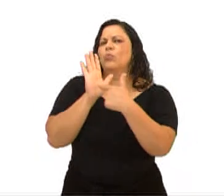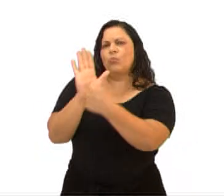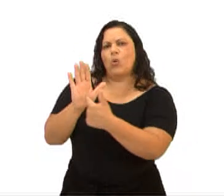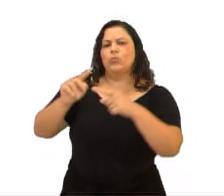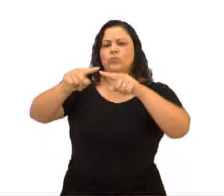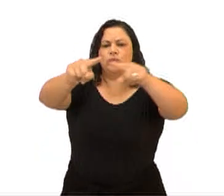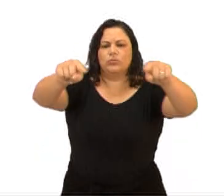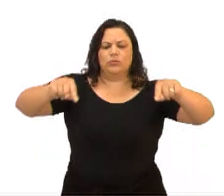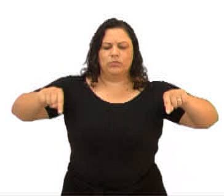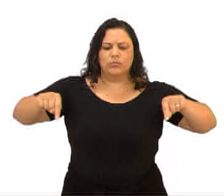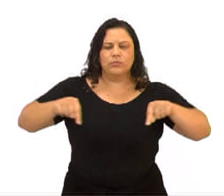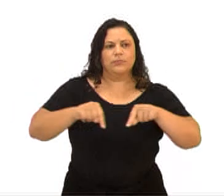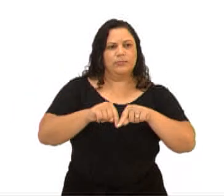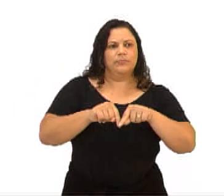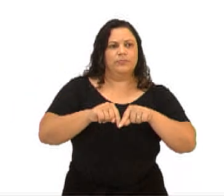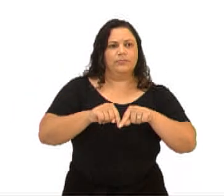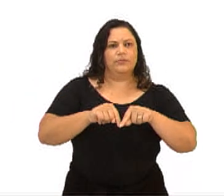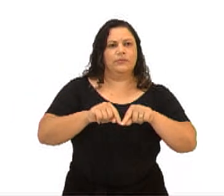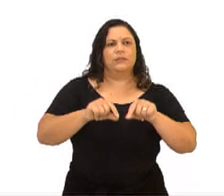que será